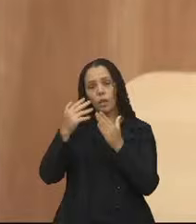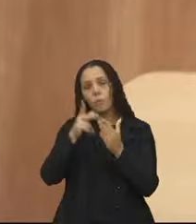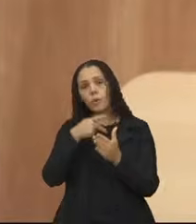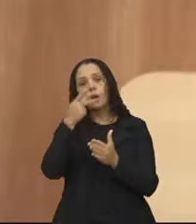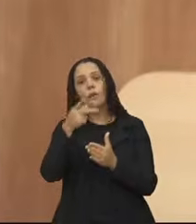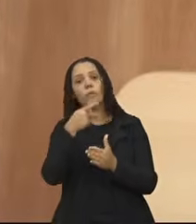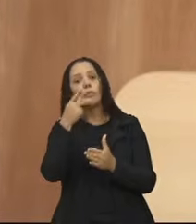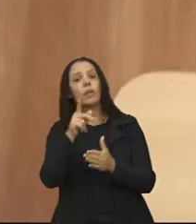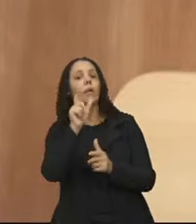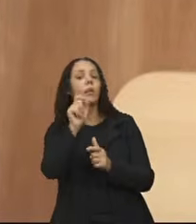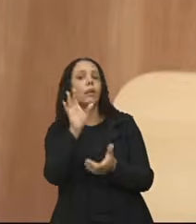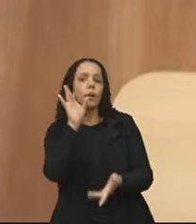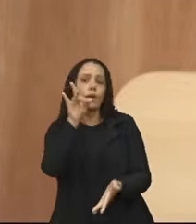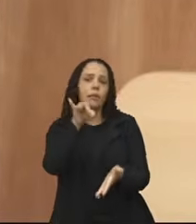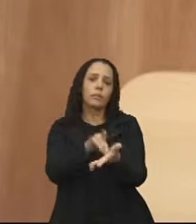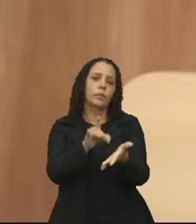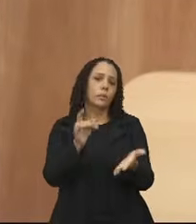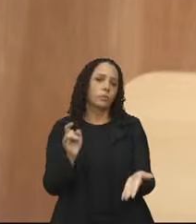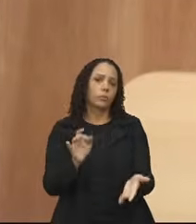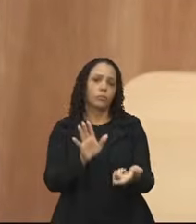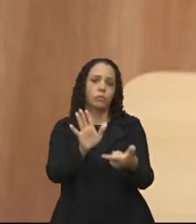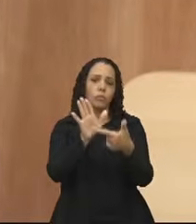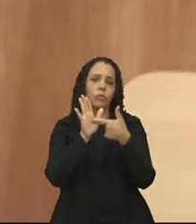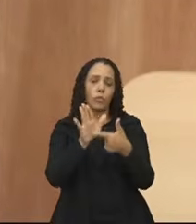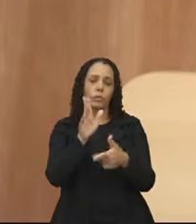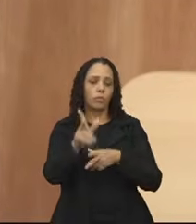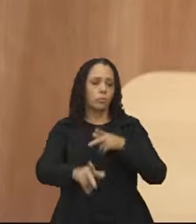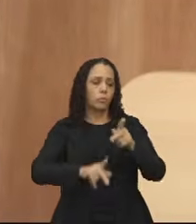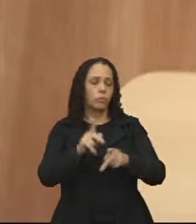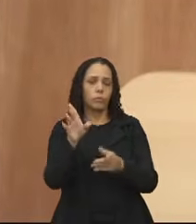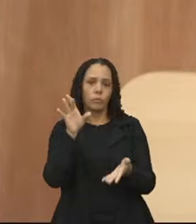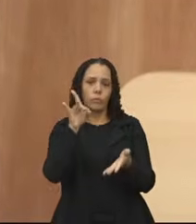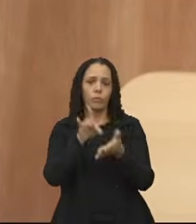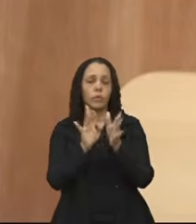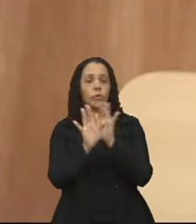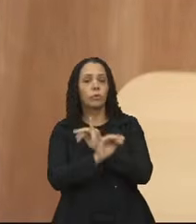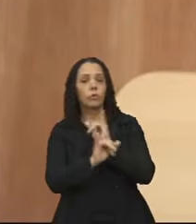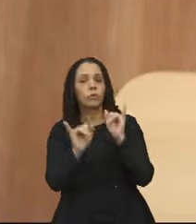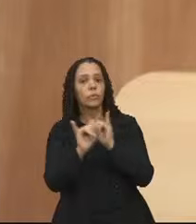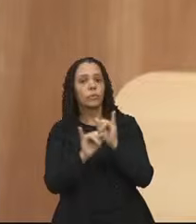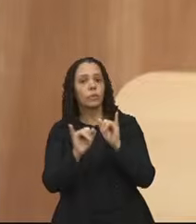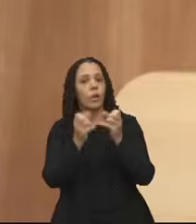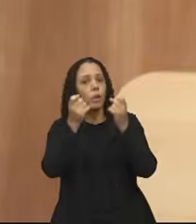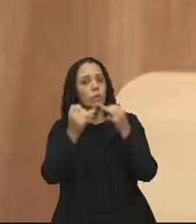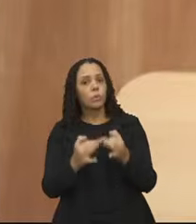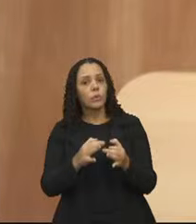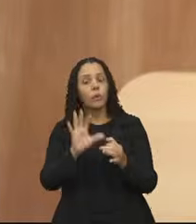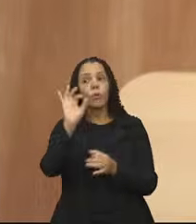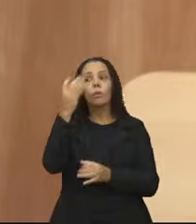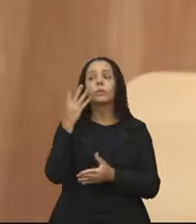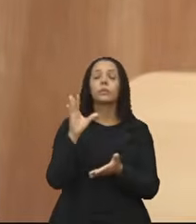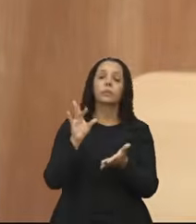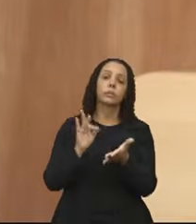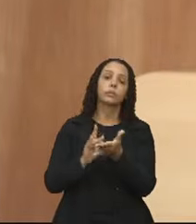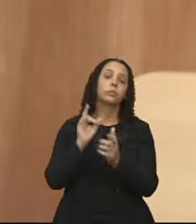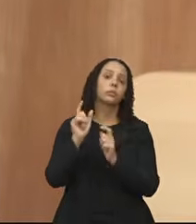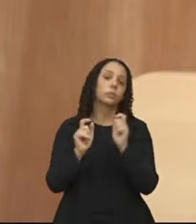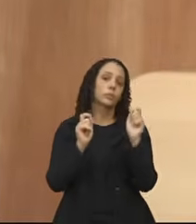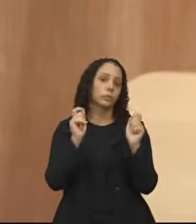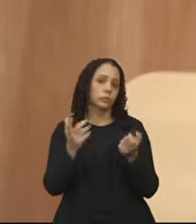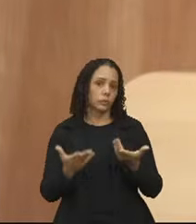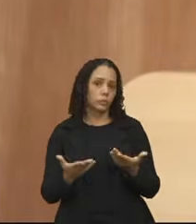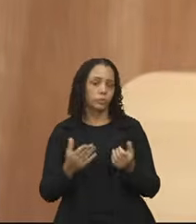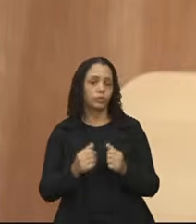verdade à população, para que eu traga a notícia à população e diga a ela o real o que está acontecendo. E